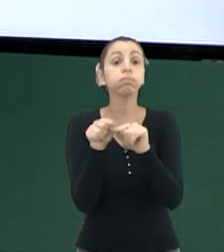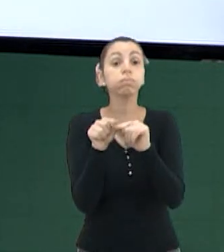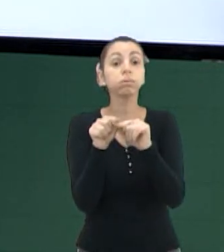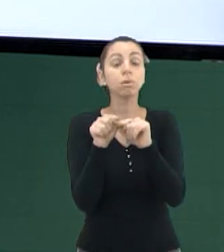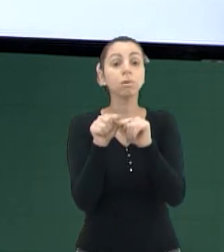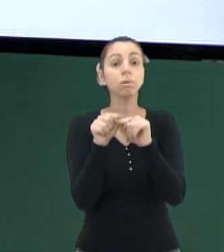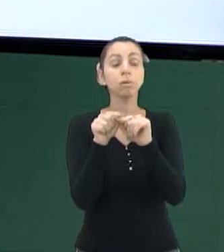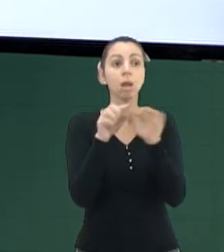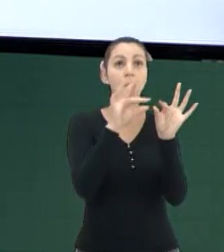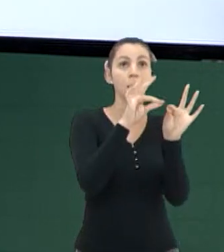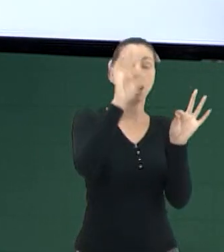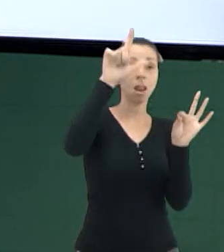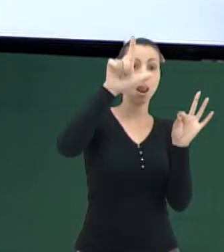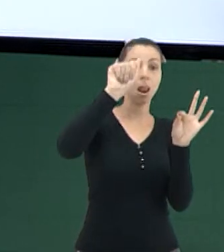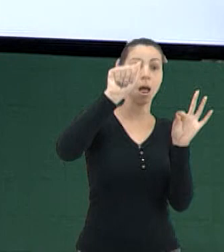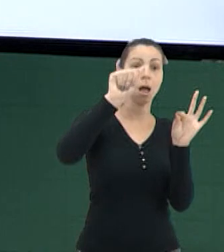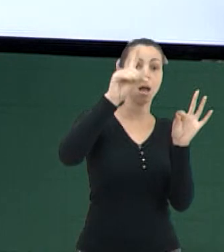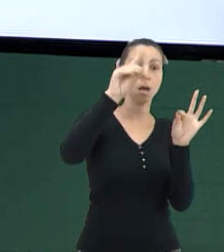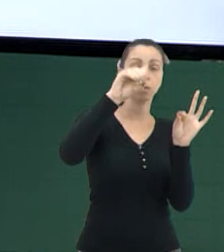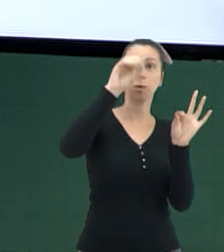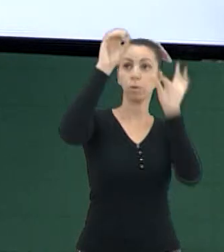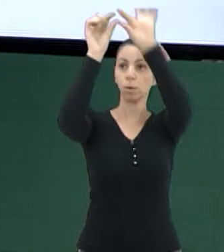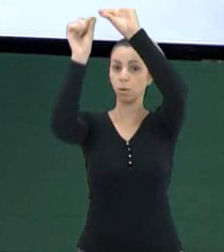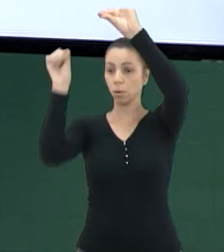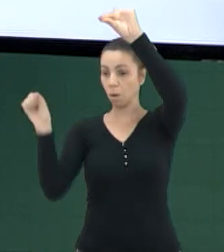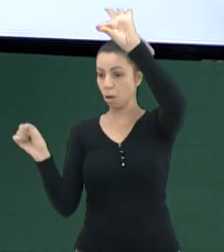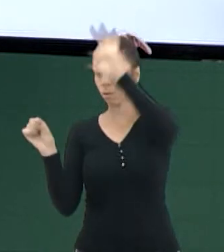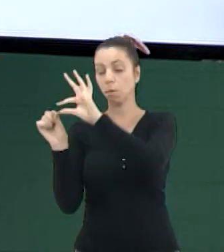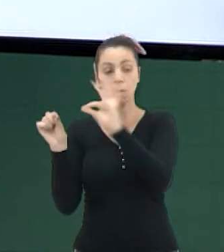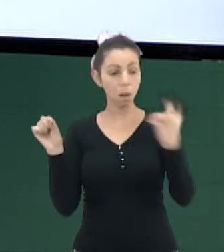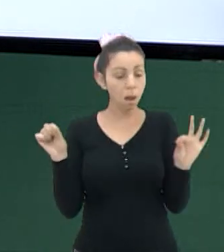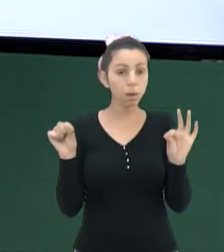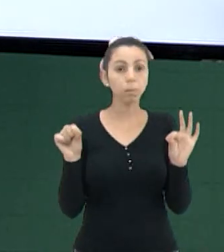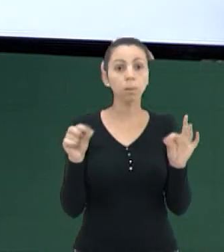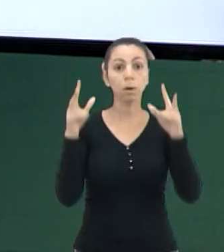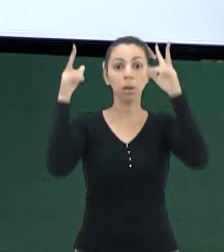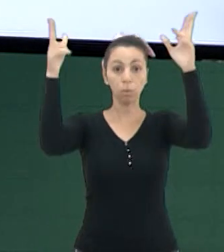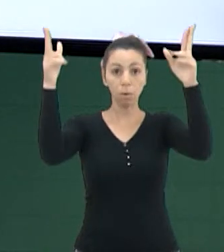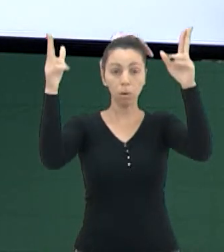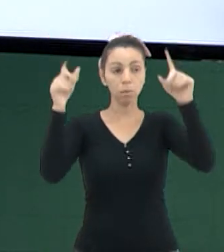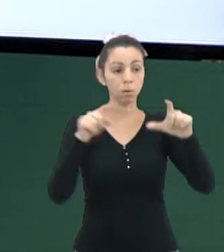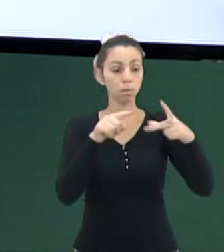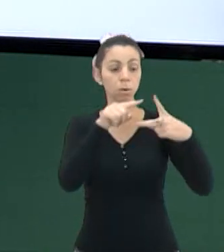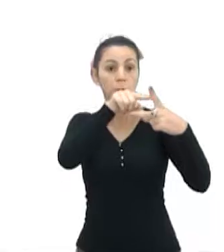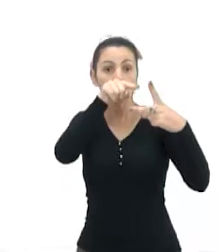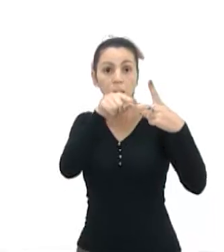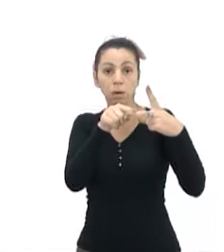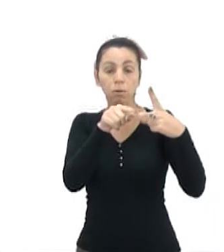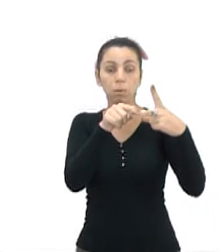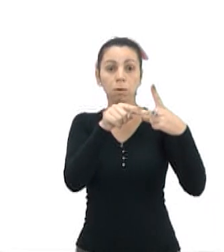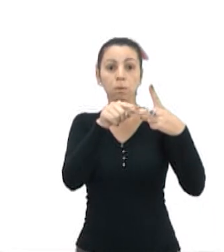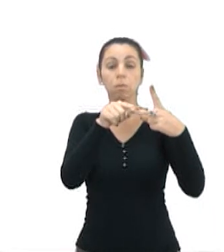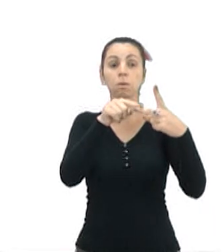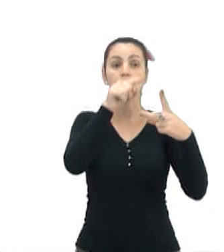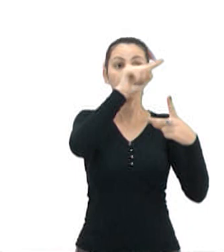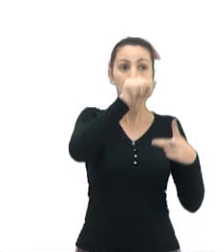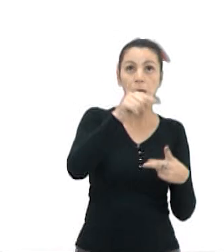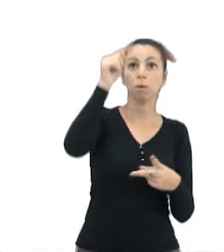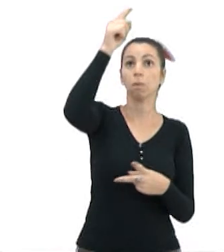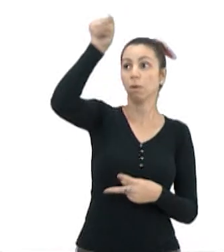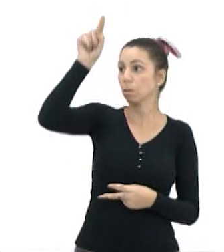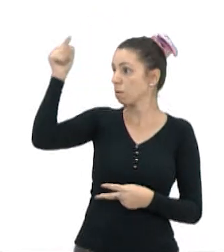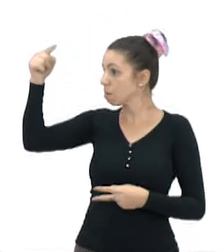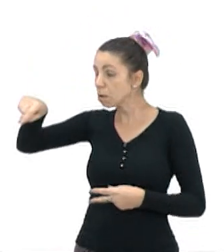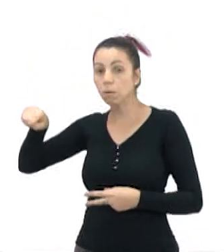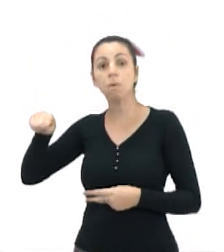partir daí, a gente já consegue entender que vai ser um pouco mais fácil da gente entender. Em todo o triângulo equilátero, os